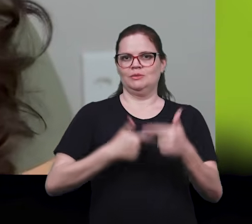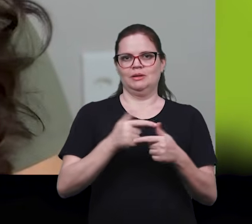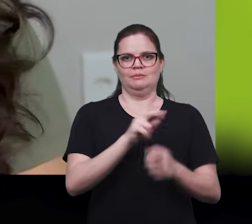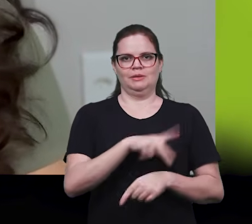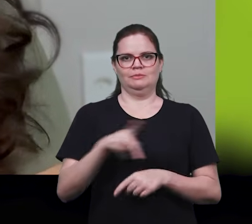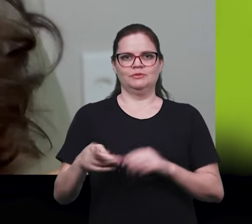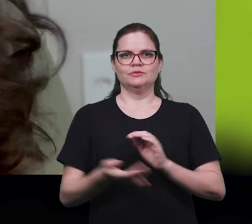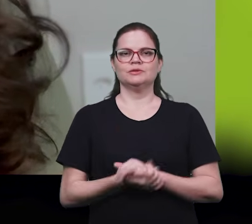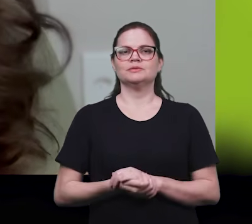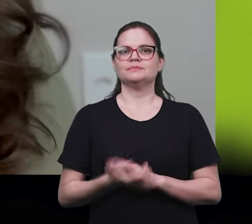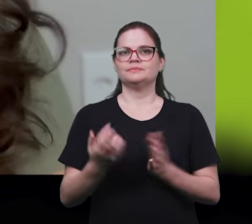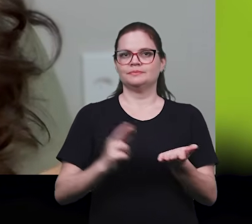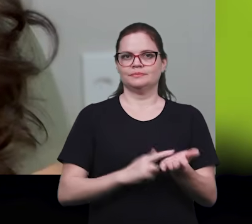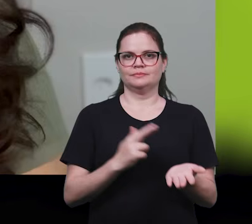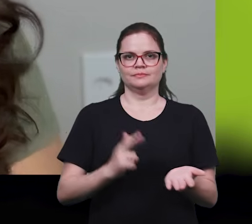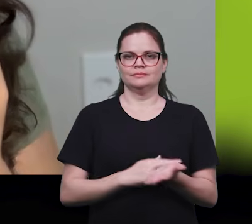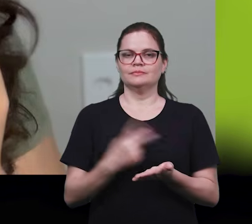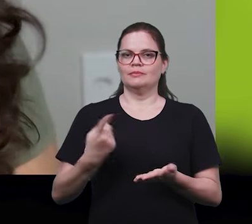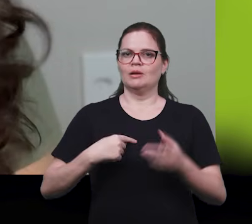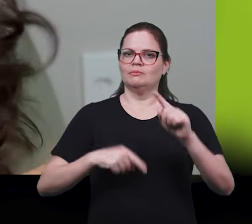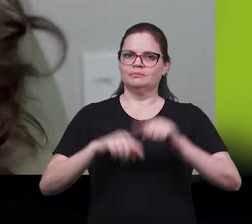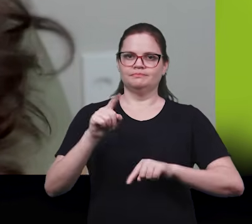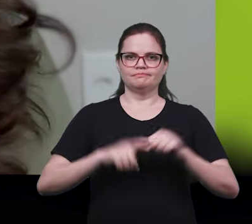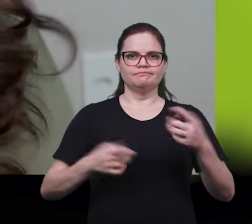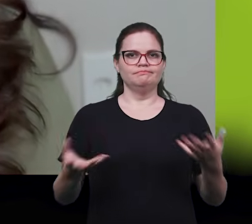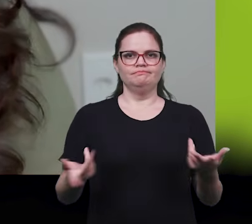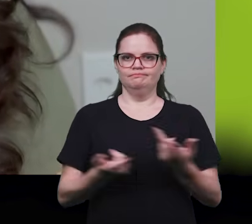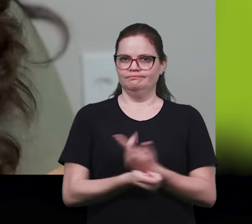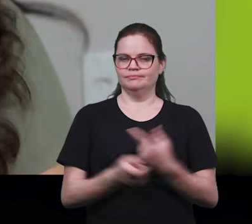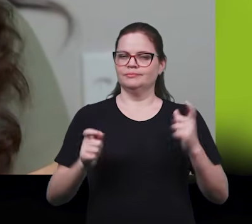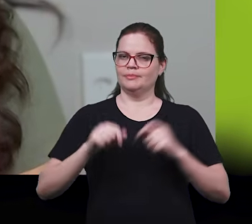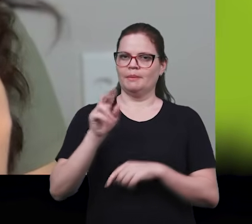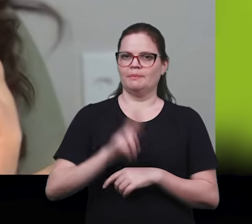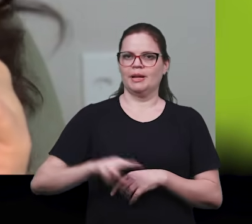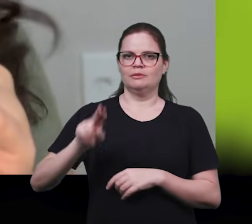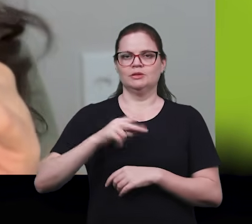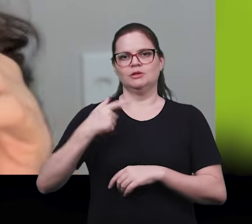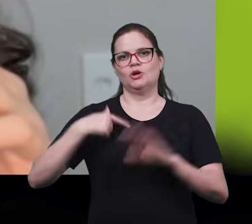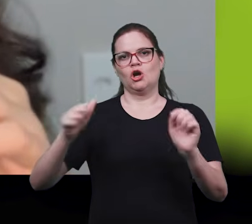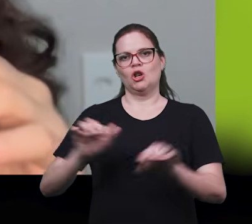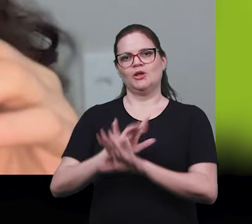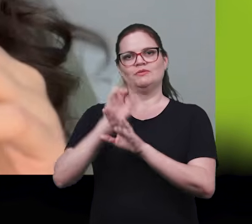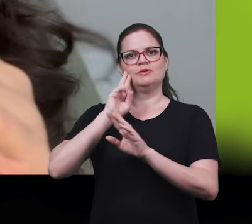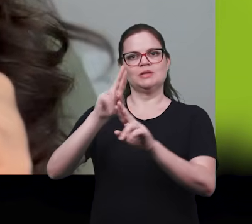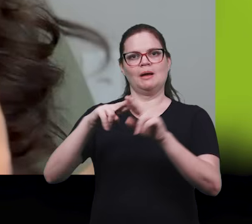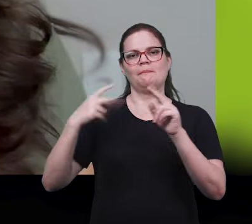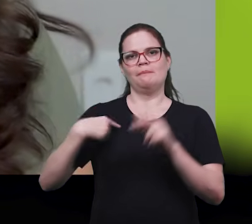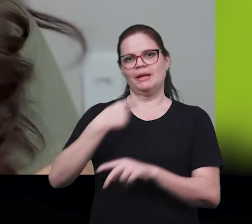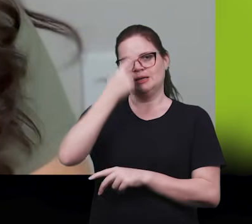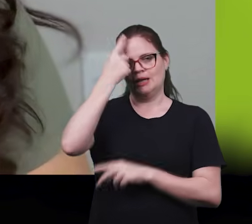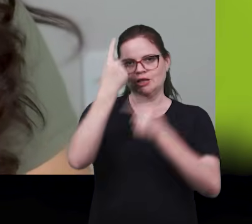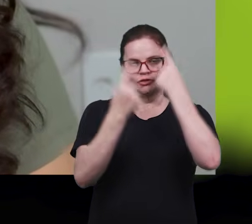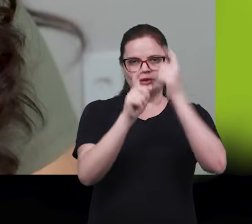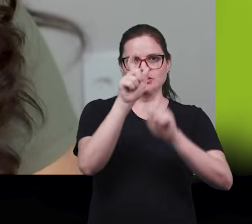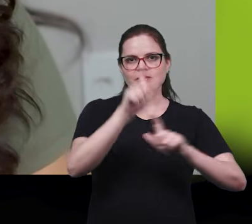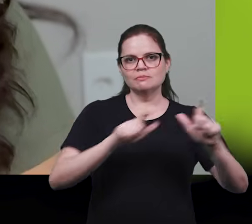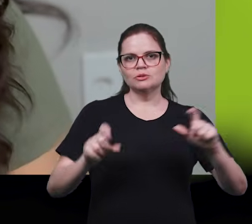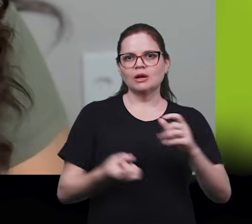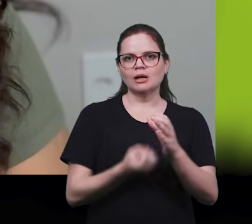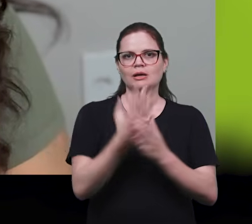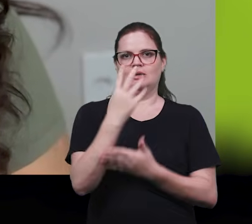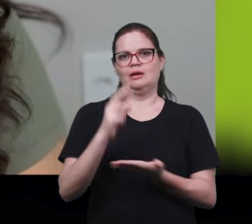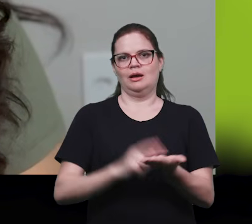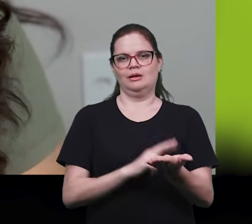professoras. As revistinhas são recursos maravilhosos. Glorificar o Senhor pela criatividade que o Senhor deu às nossas irmãs e que